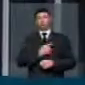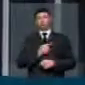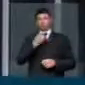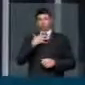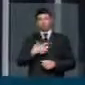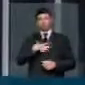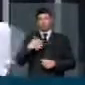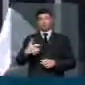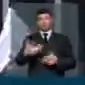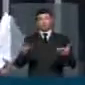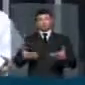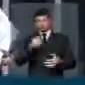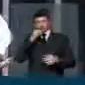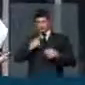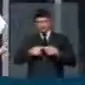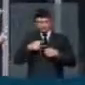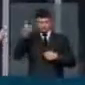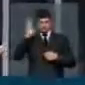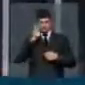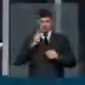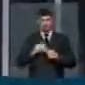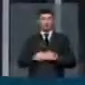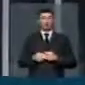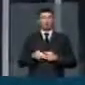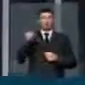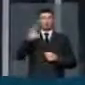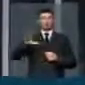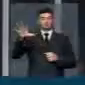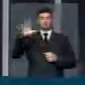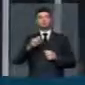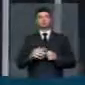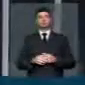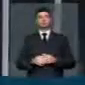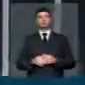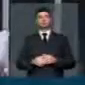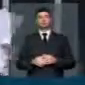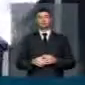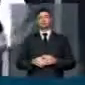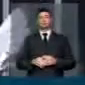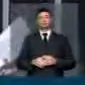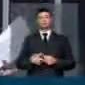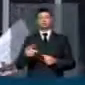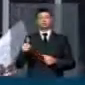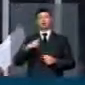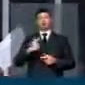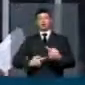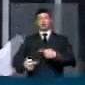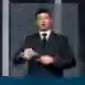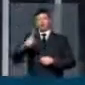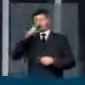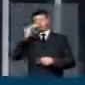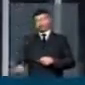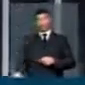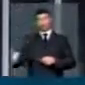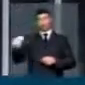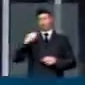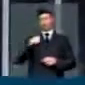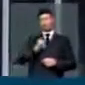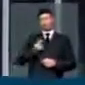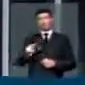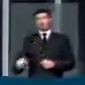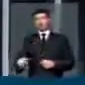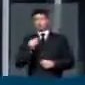Hoje, se eu tenho uma ideia, municípios do Maranhão ou do Nordeste, você tinha uma contrapartida muito alta. Nós temos o exemplo aqui